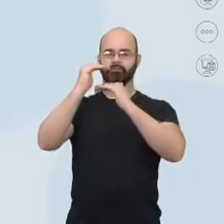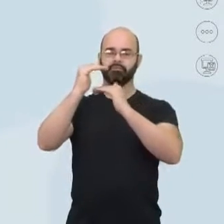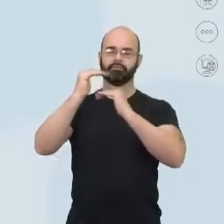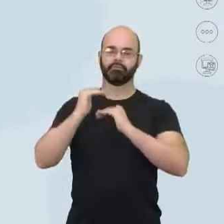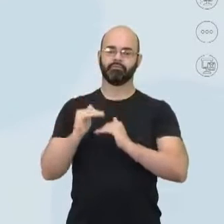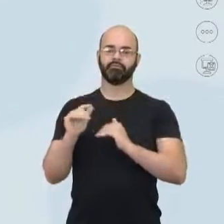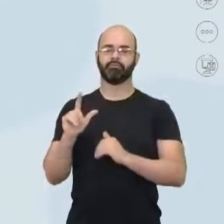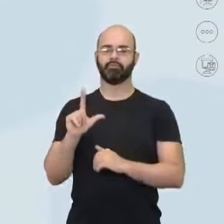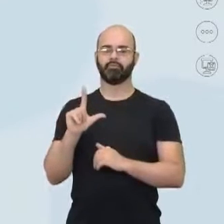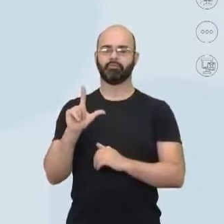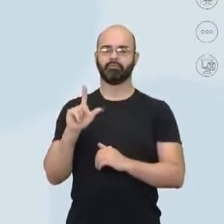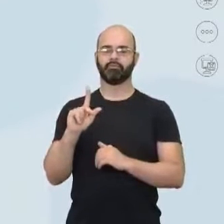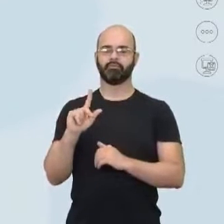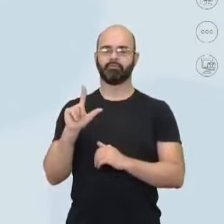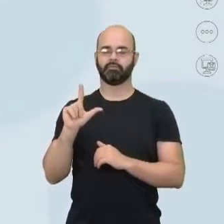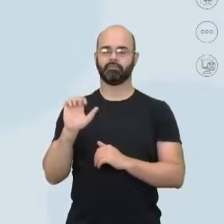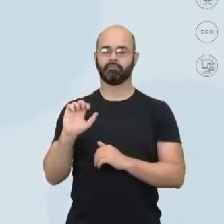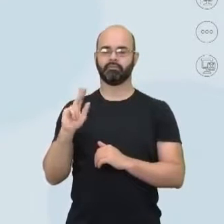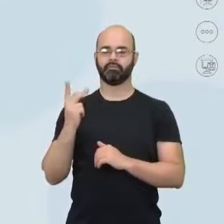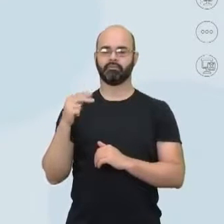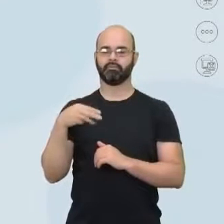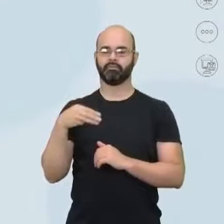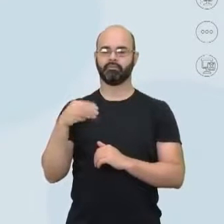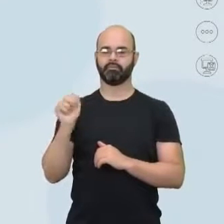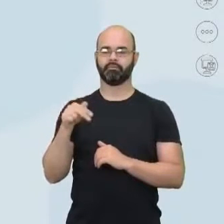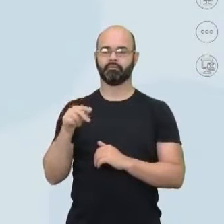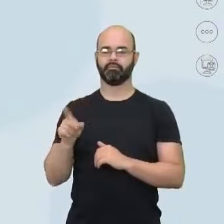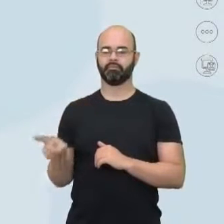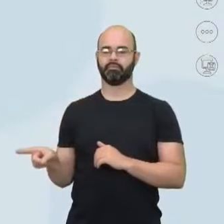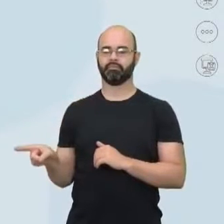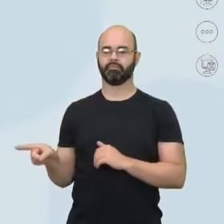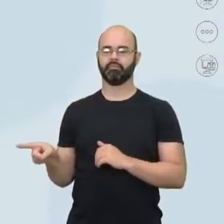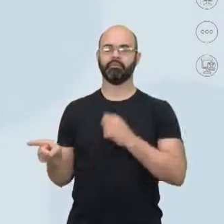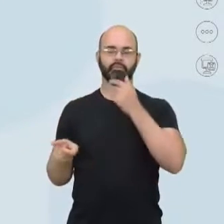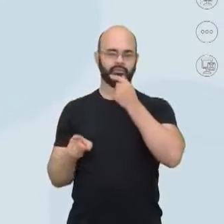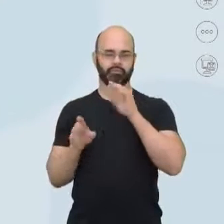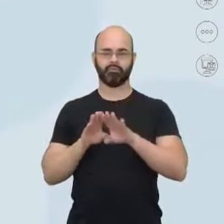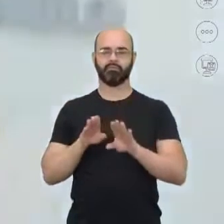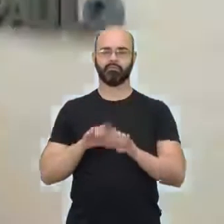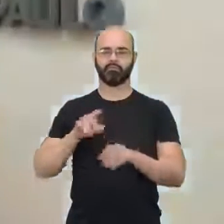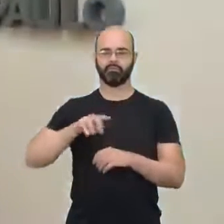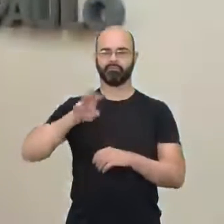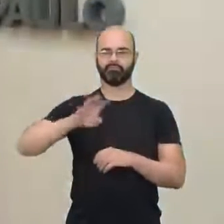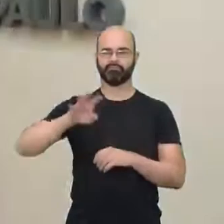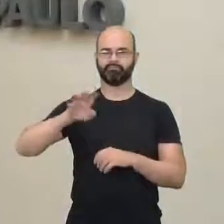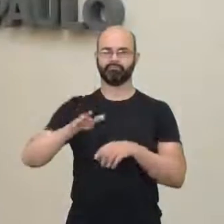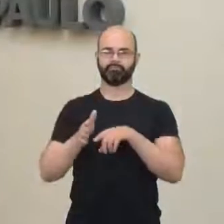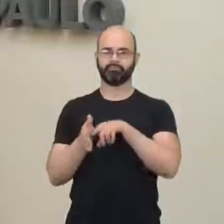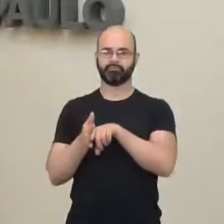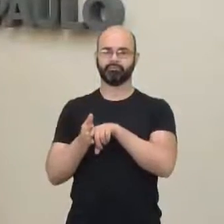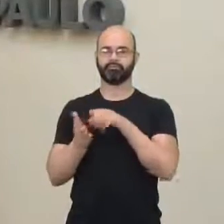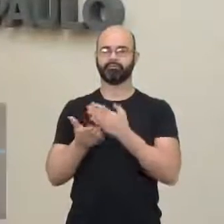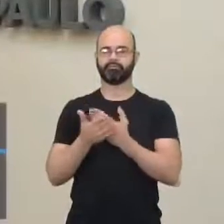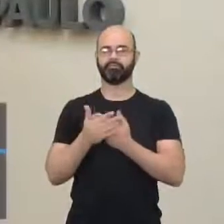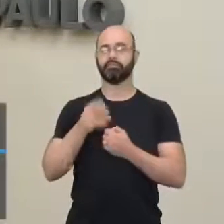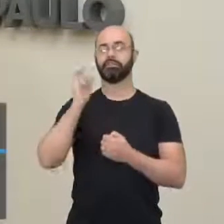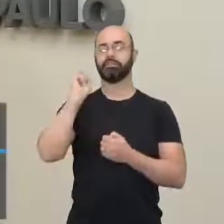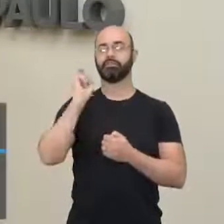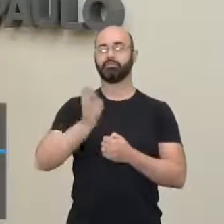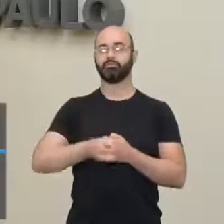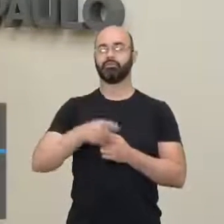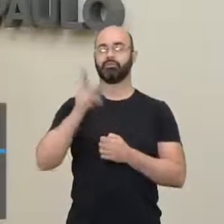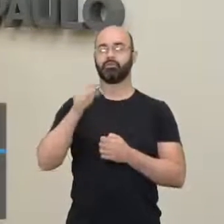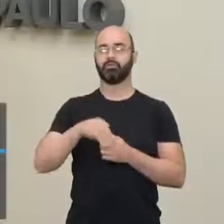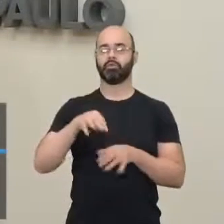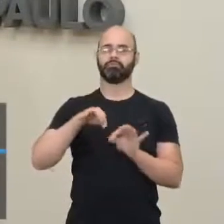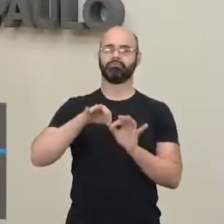Lehmann, que também, né, foi um sismógrafo, que aí está mais, né, profundo, acima de 5.000 quilômetros de